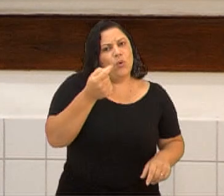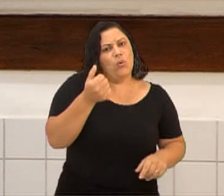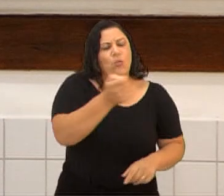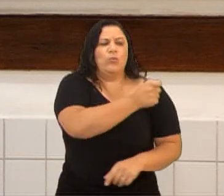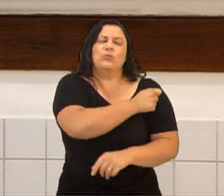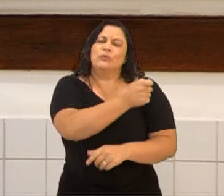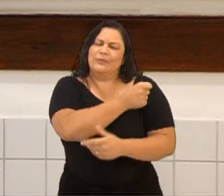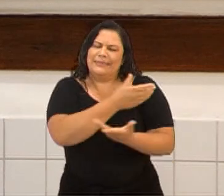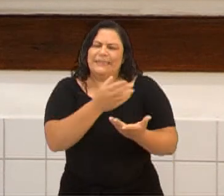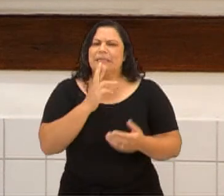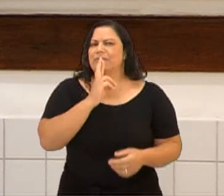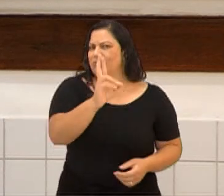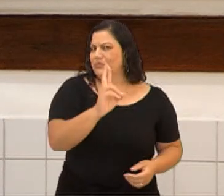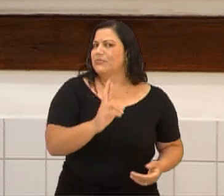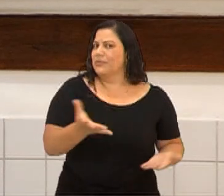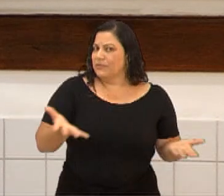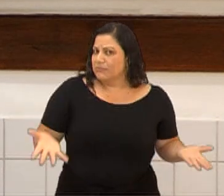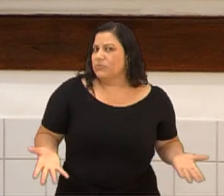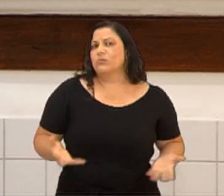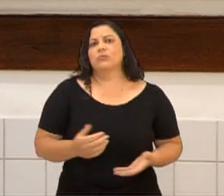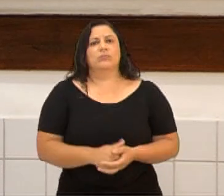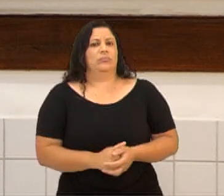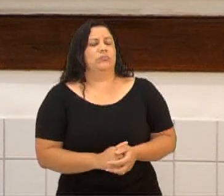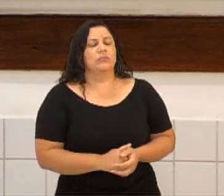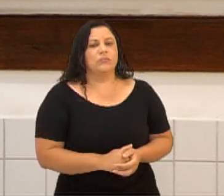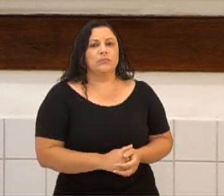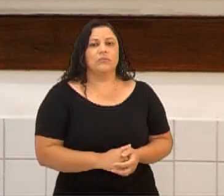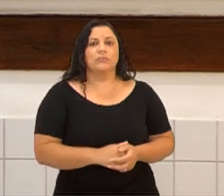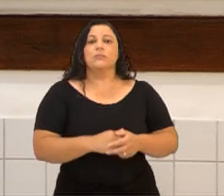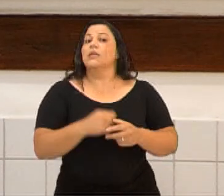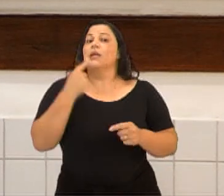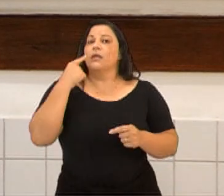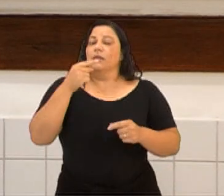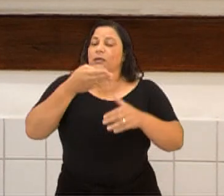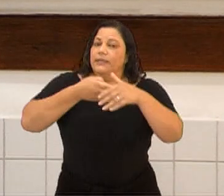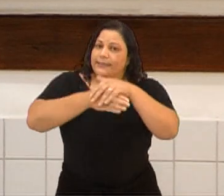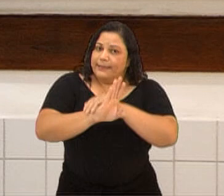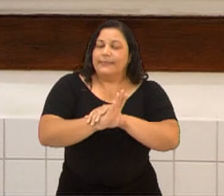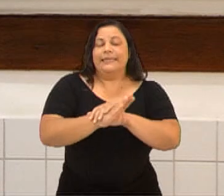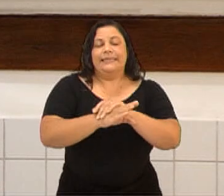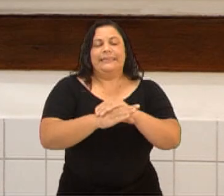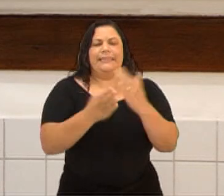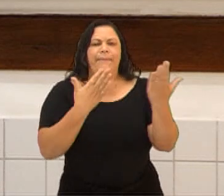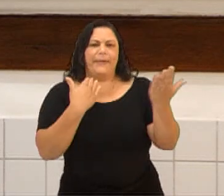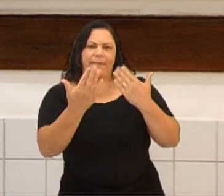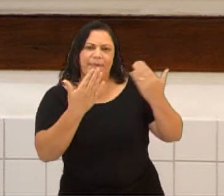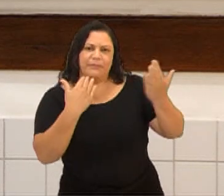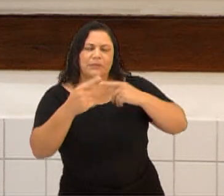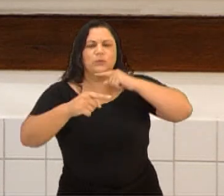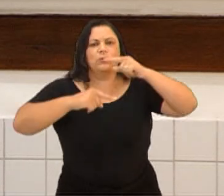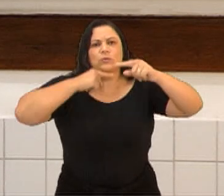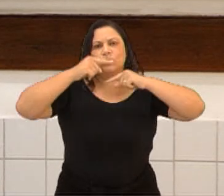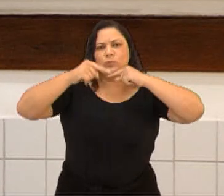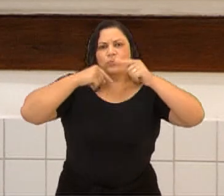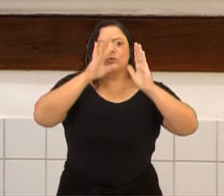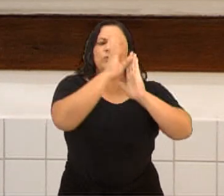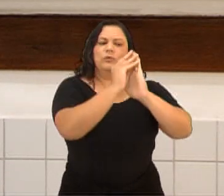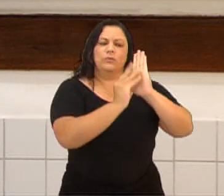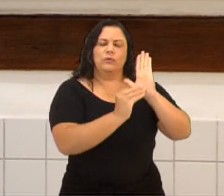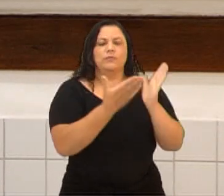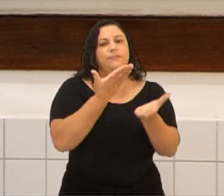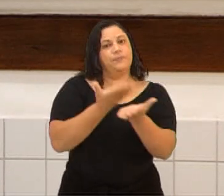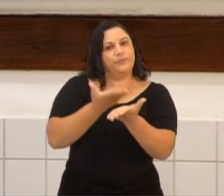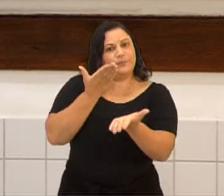muito triste isso. Entra lá, responde, interaja. Qualquer dúvida que vocês tiveram que ficou do nosso conteúdo da nossa